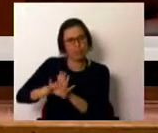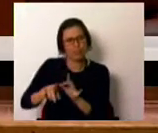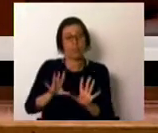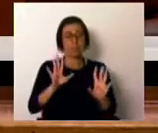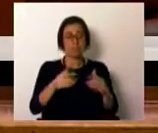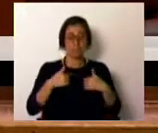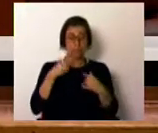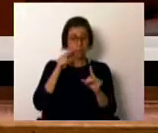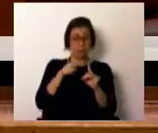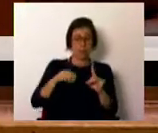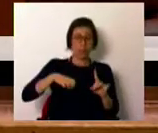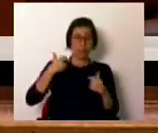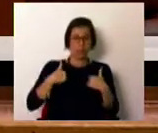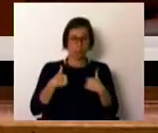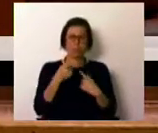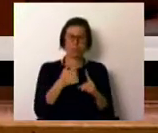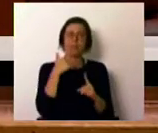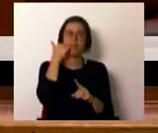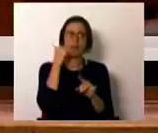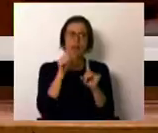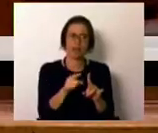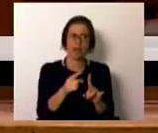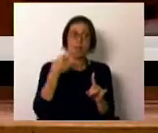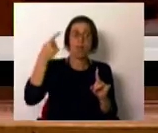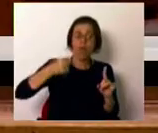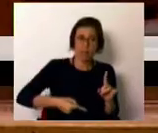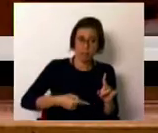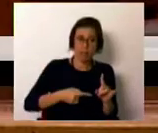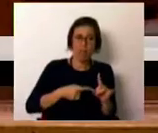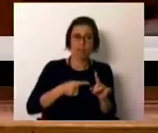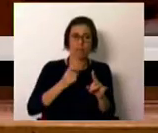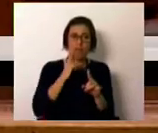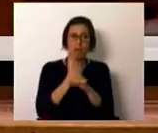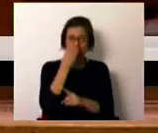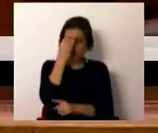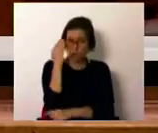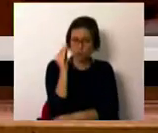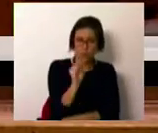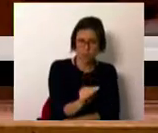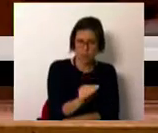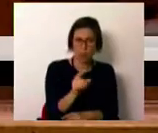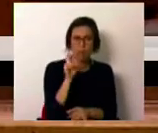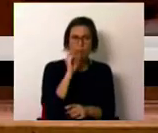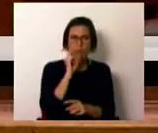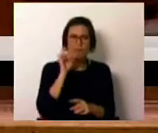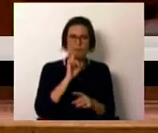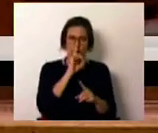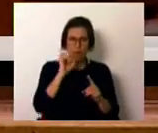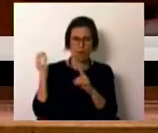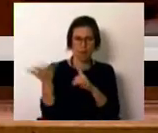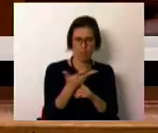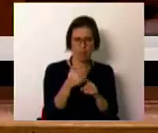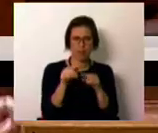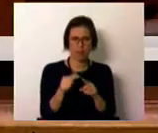dos verdes, isto é bastante grave. O que deveria acontecer, de acordo com o recomendado para a preservação dos valores ambientais